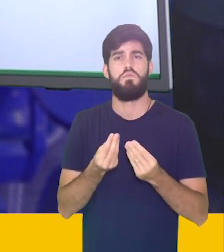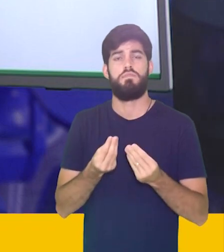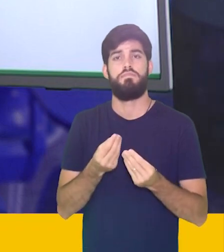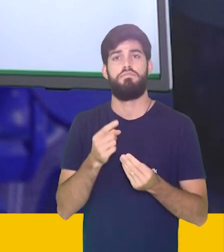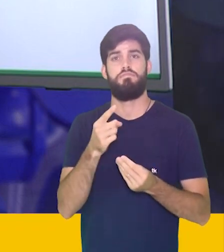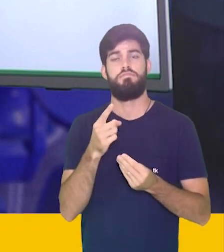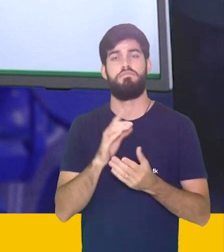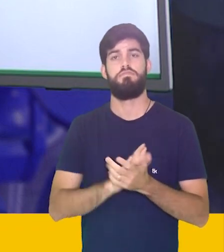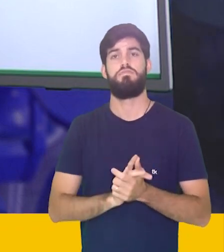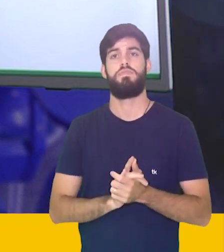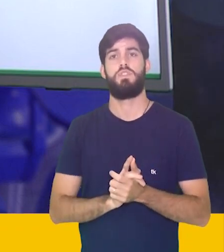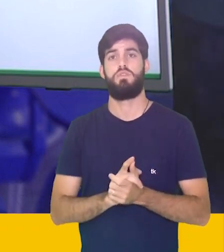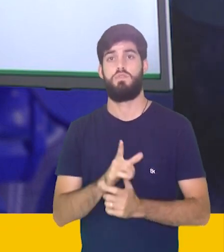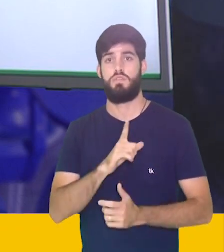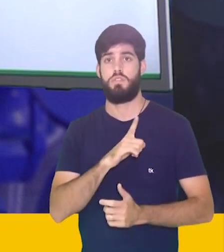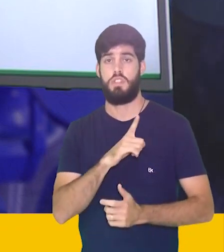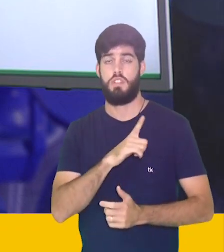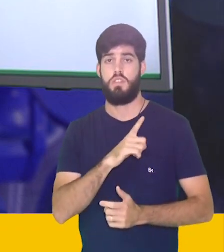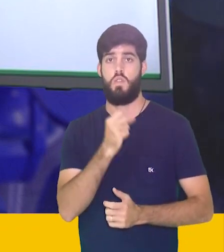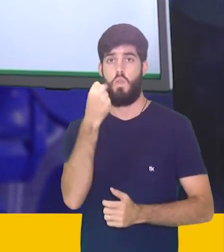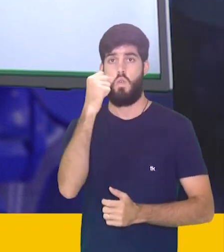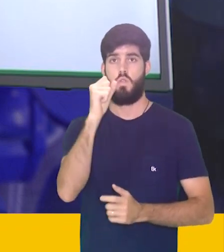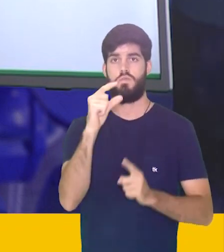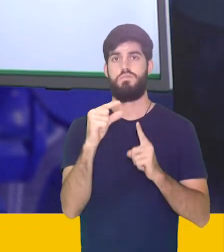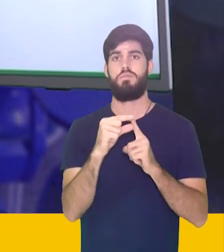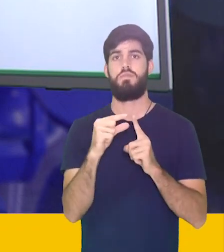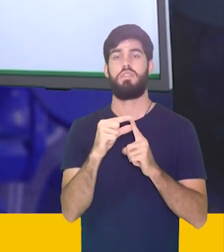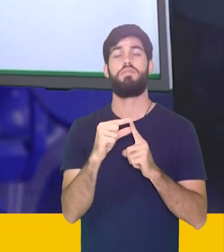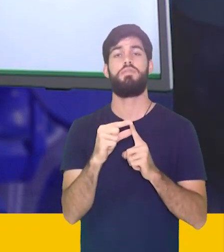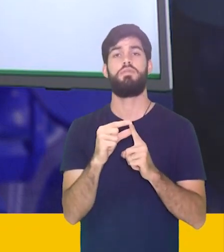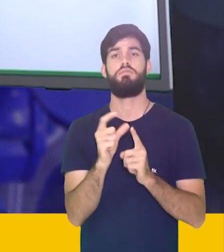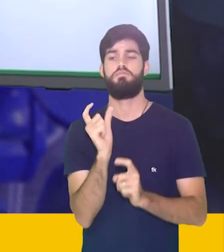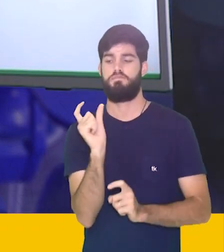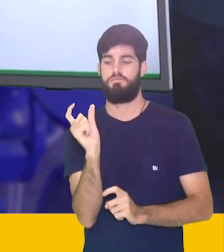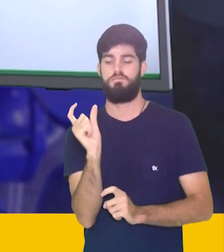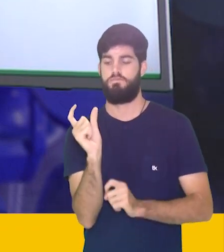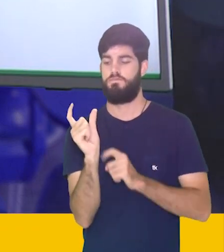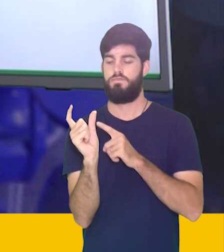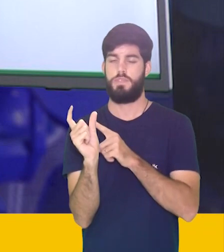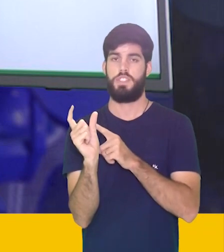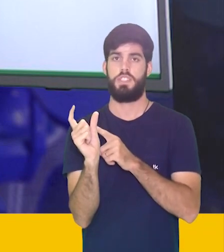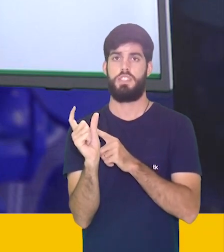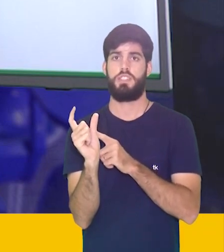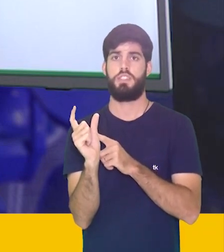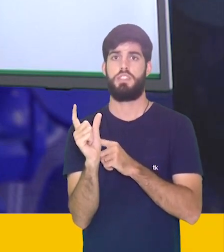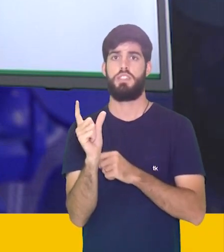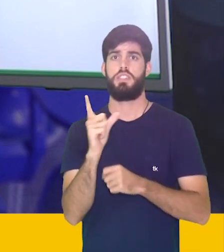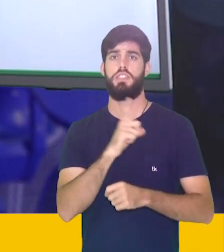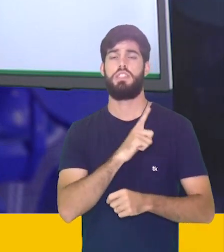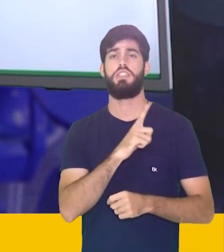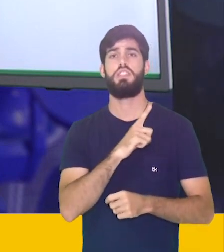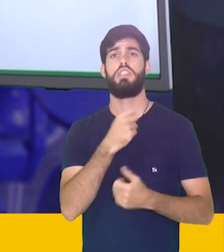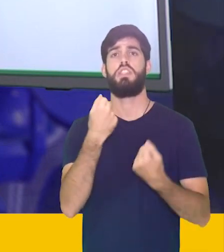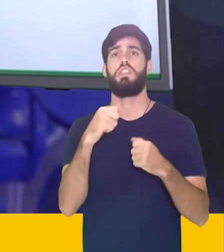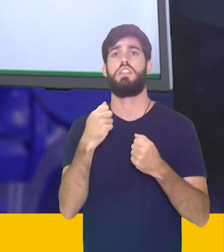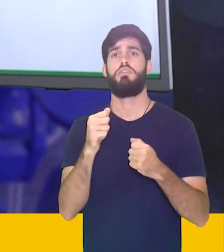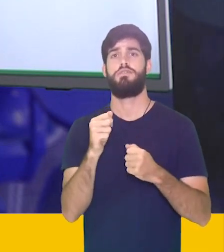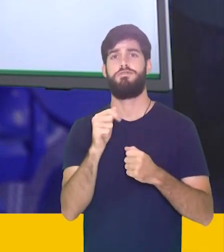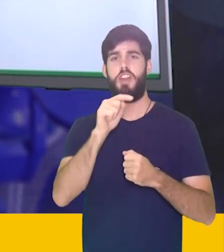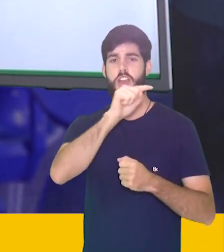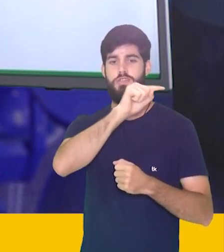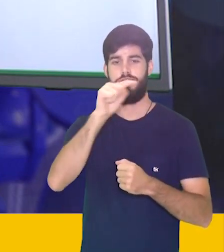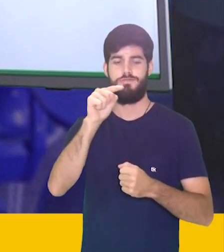vocês. Então, vocês têm 8 palavras e dessas 8 palavras vocês tinham